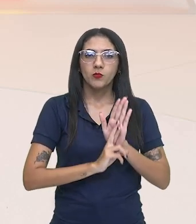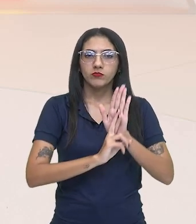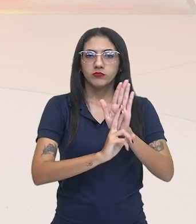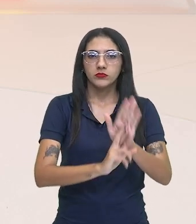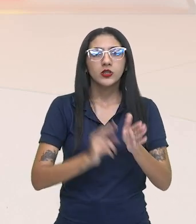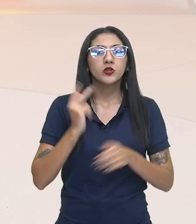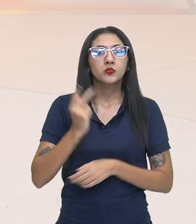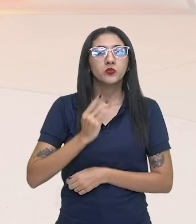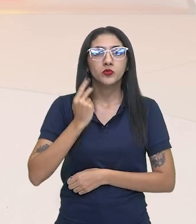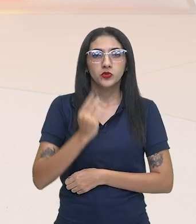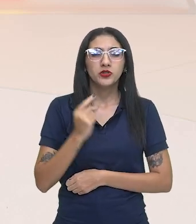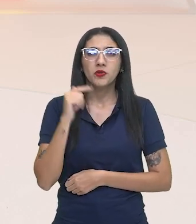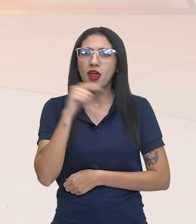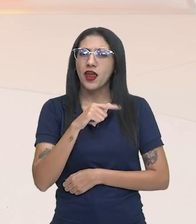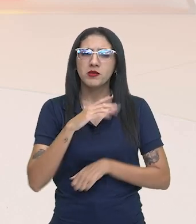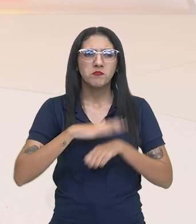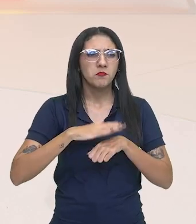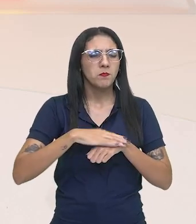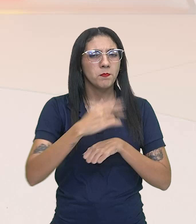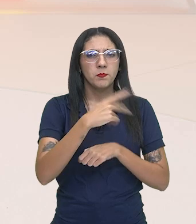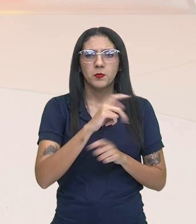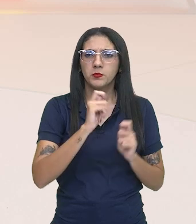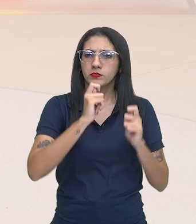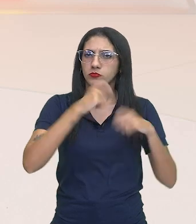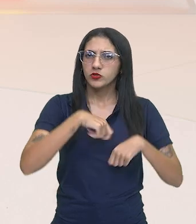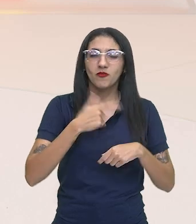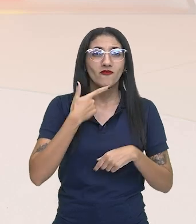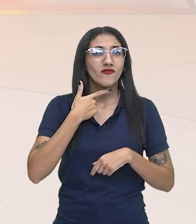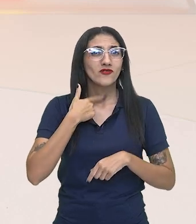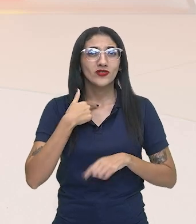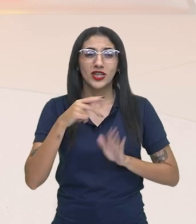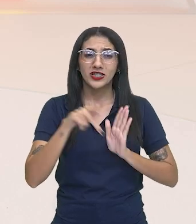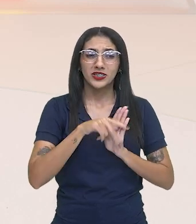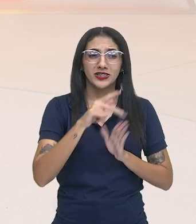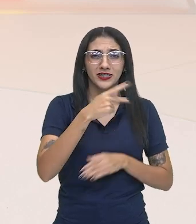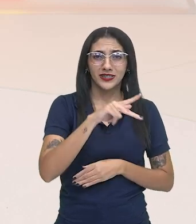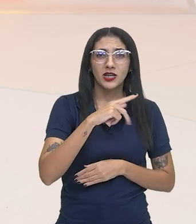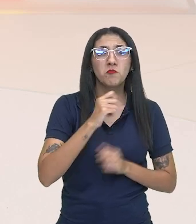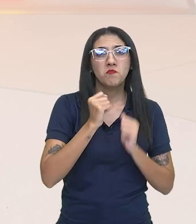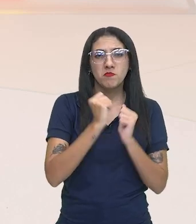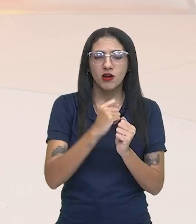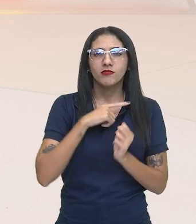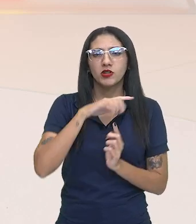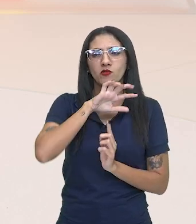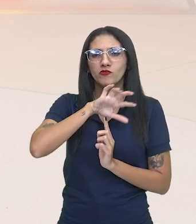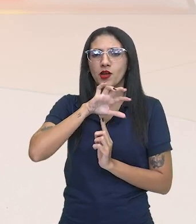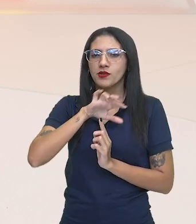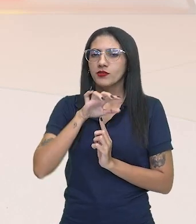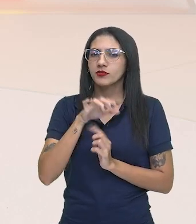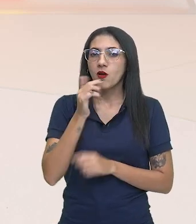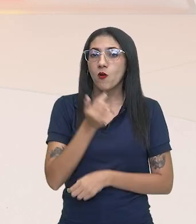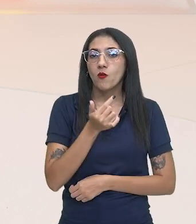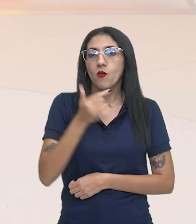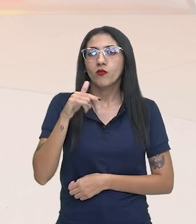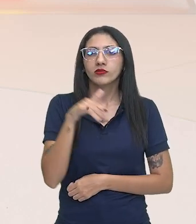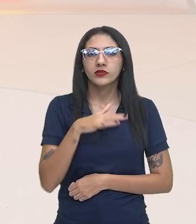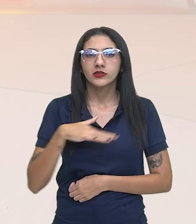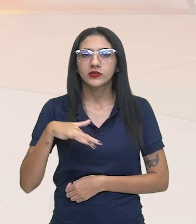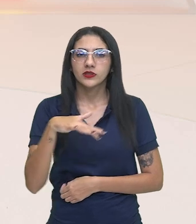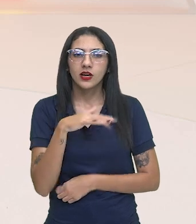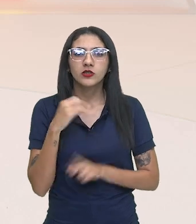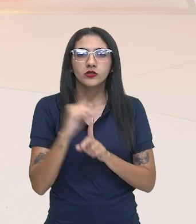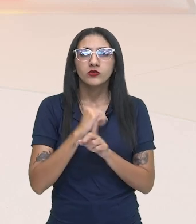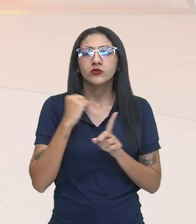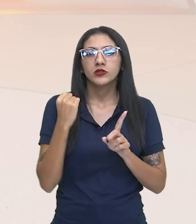fazer valer sua vontade sobre a coletividade em determinadas condições sociais e